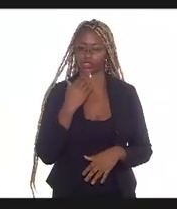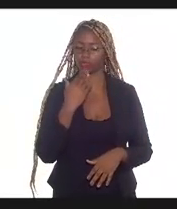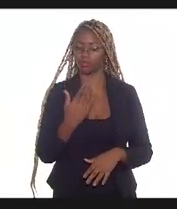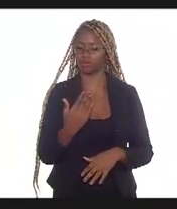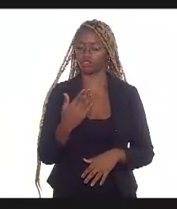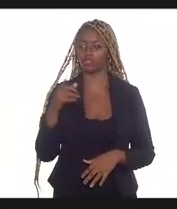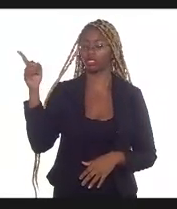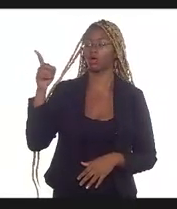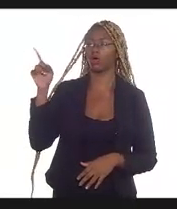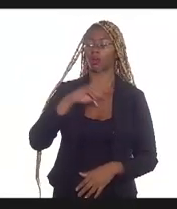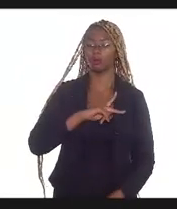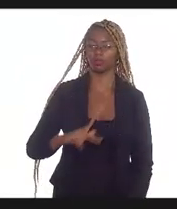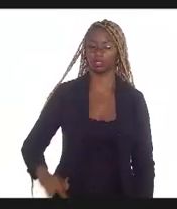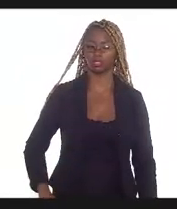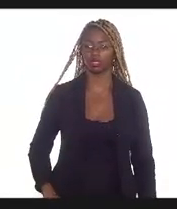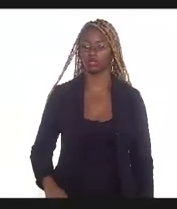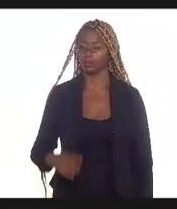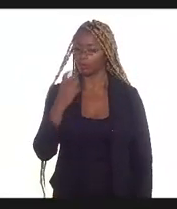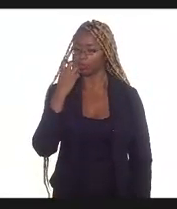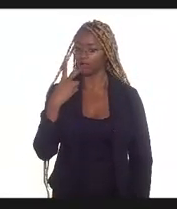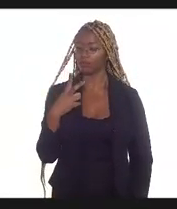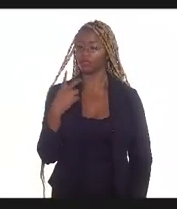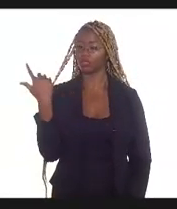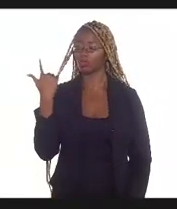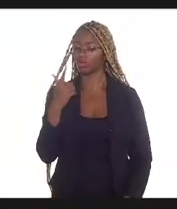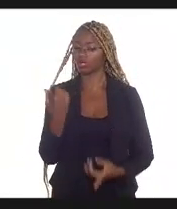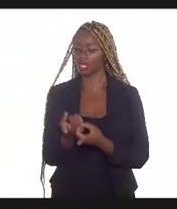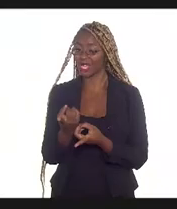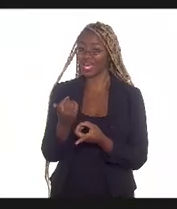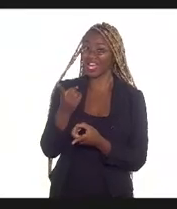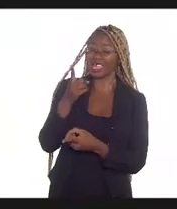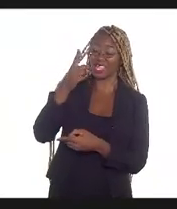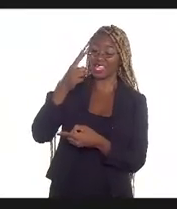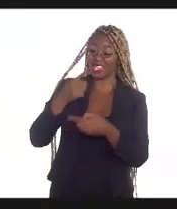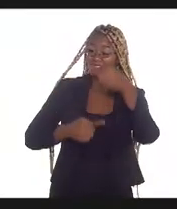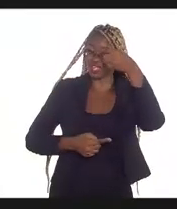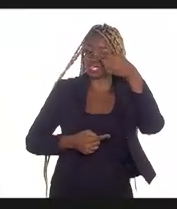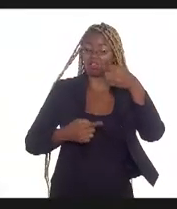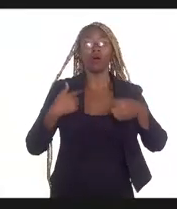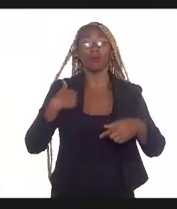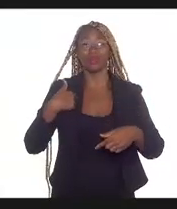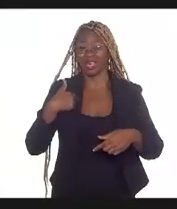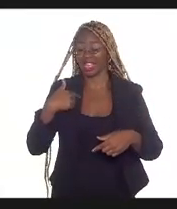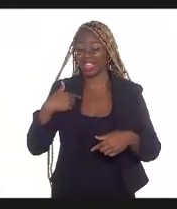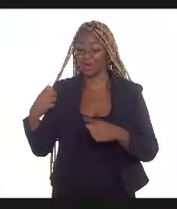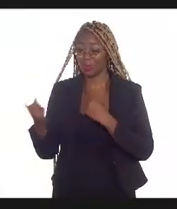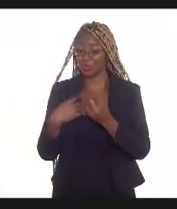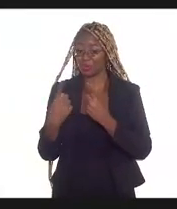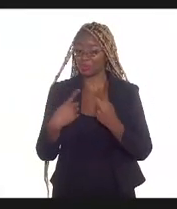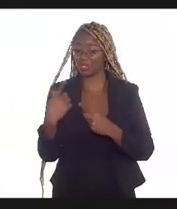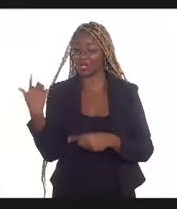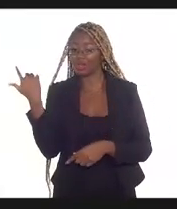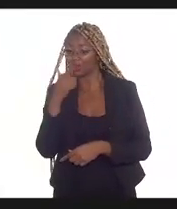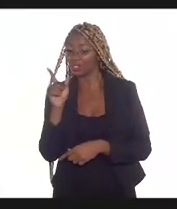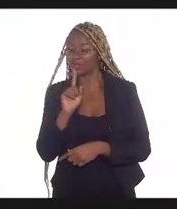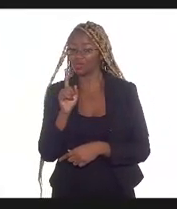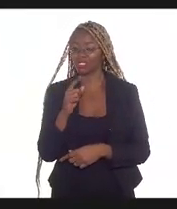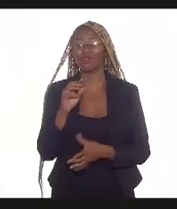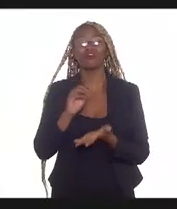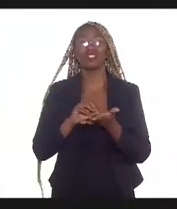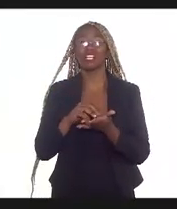aqui ao presidente, para ver se a gente consegue inverter a pauta, presidente. Eu estou em deslocamento e aí eu não estou conseguindo prestar mais